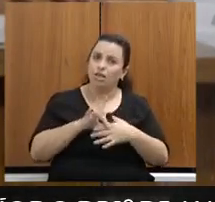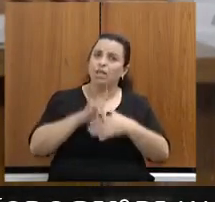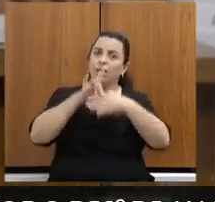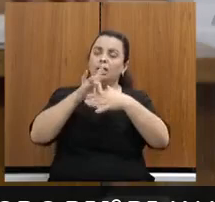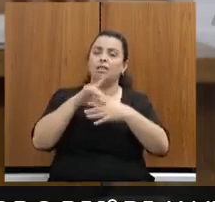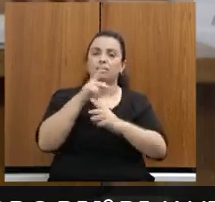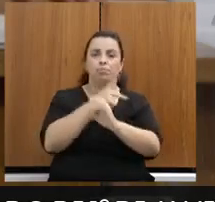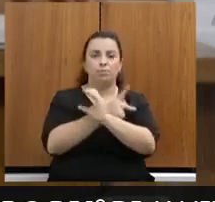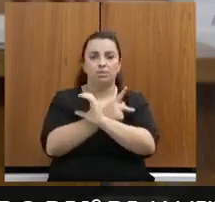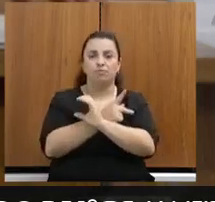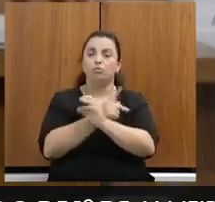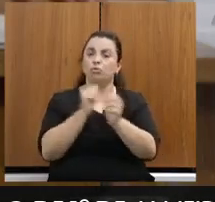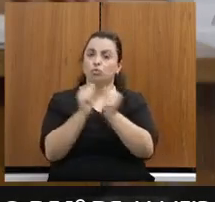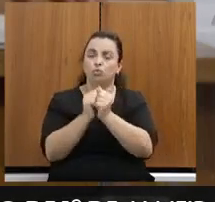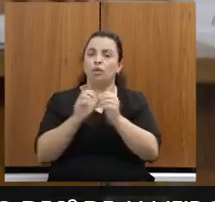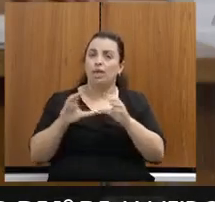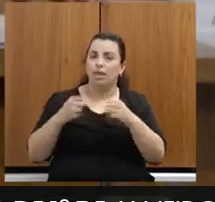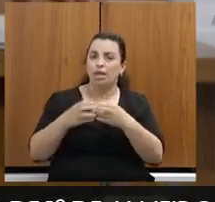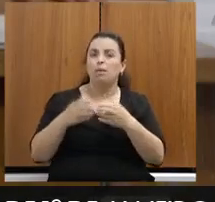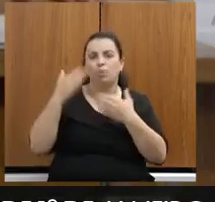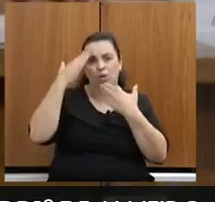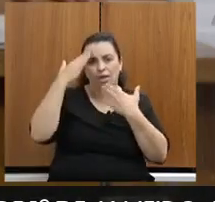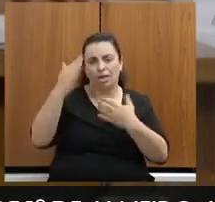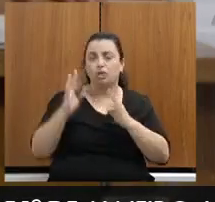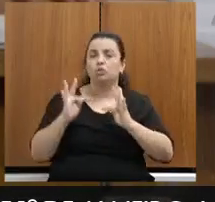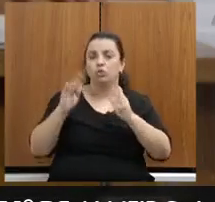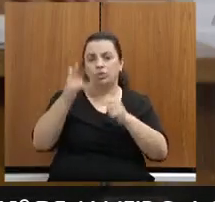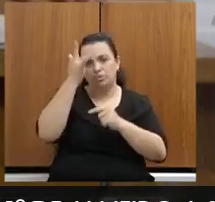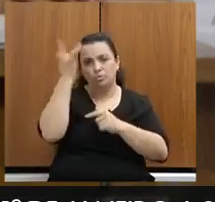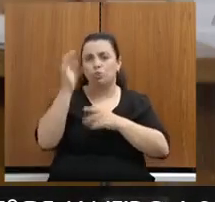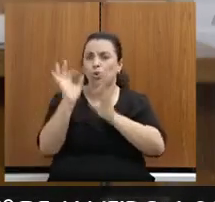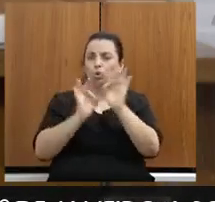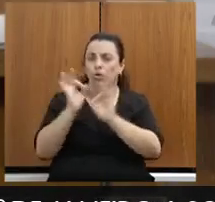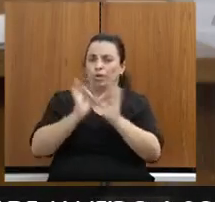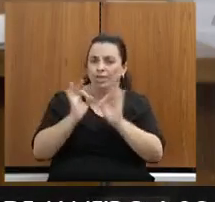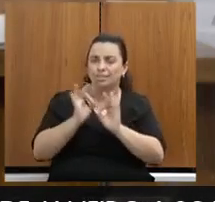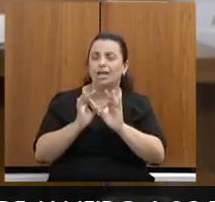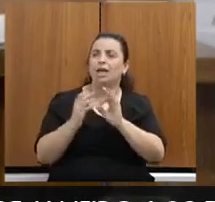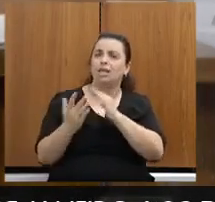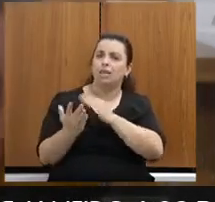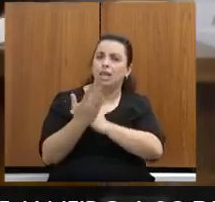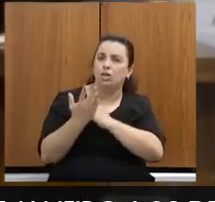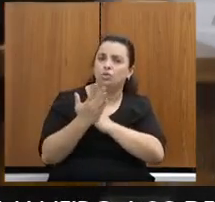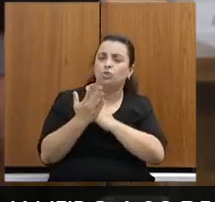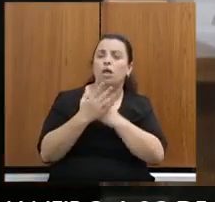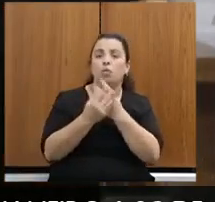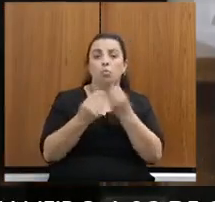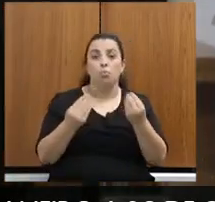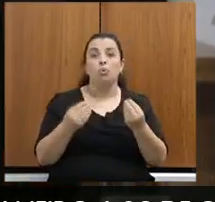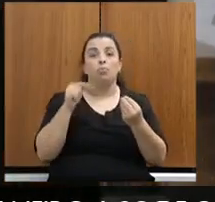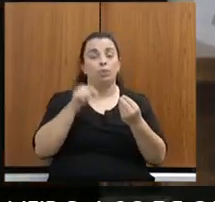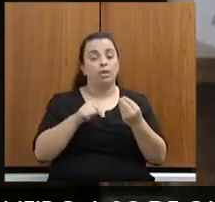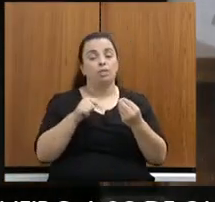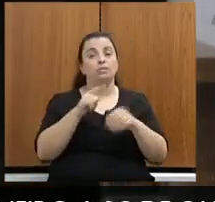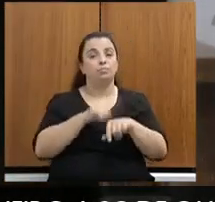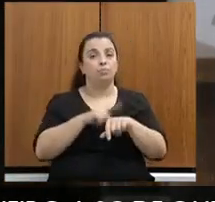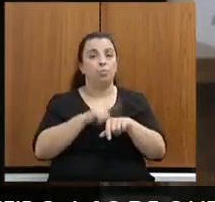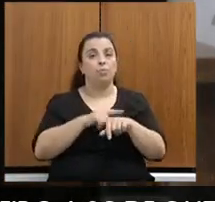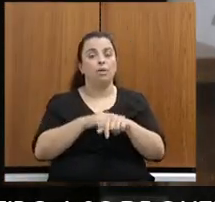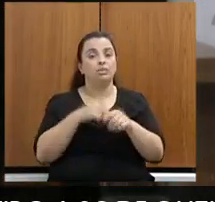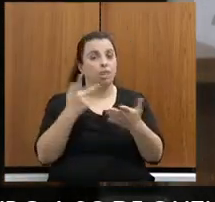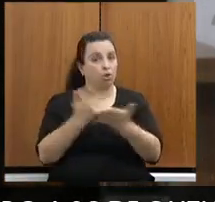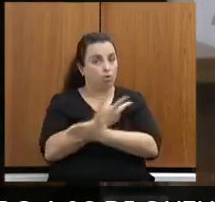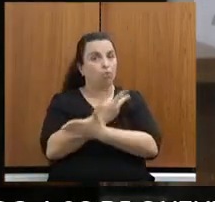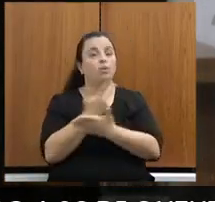minha equipe há quem também agradeço a todos aqueles que organizaram tudo que tem ajudado muito para que isto Momentos Assim sejam